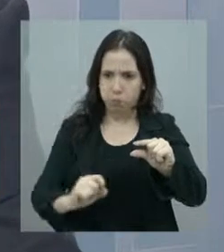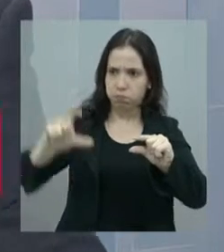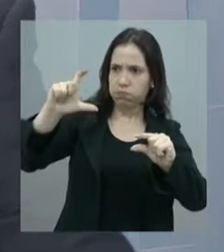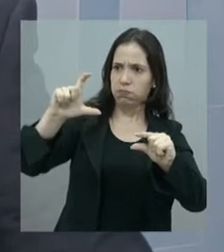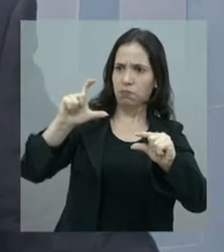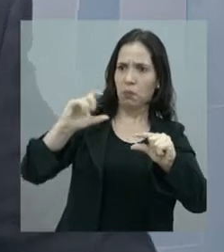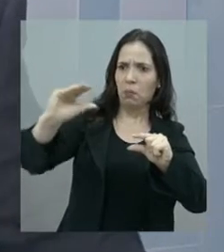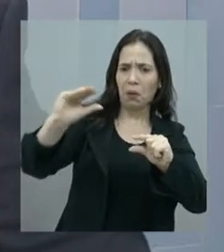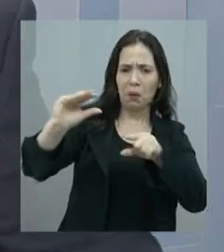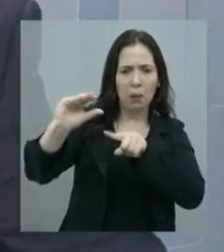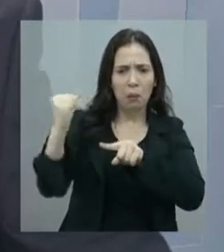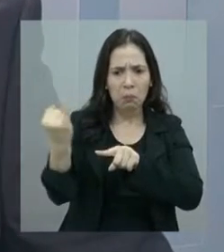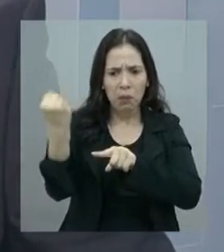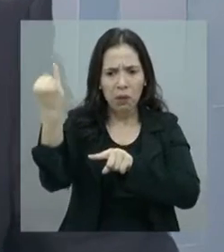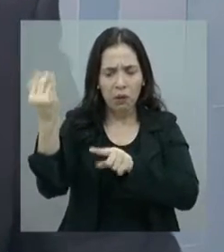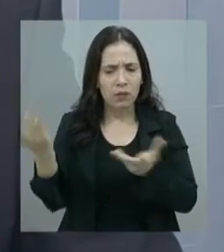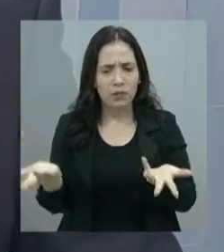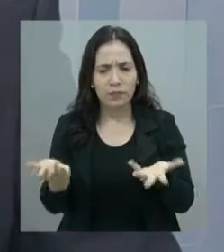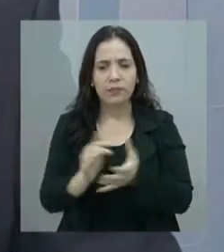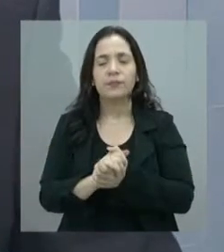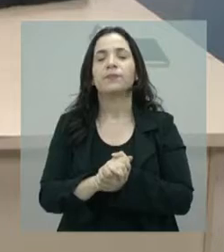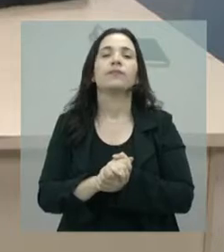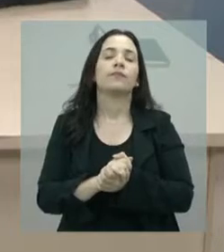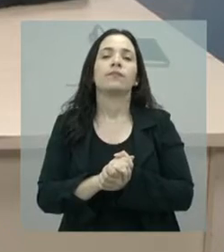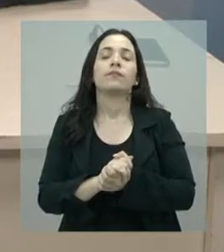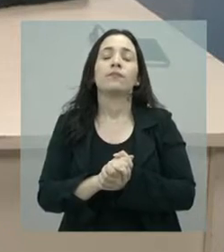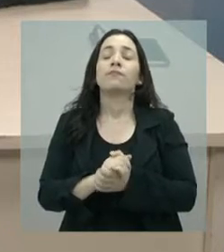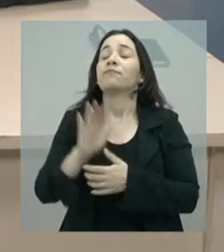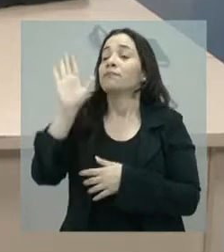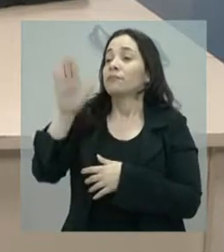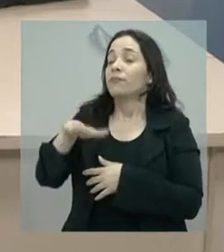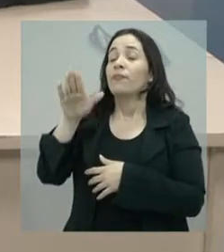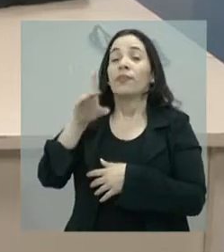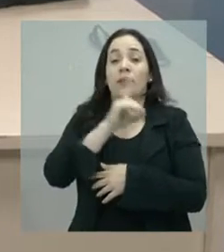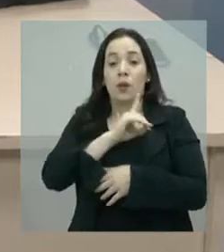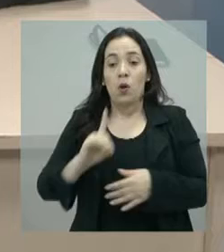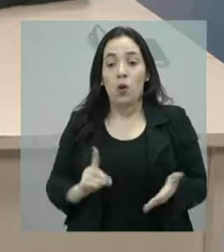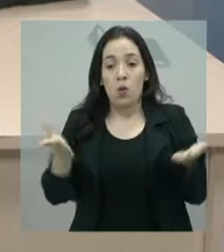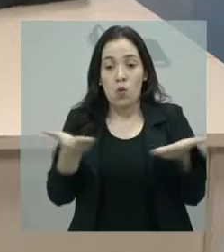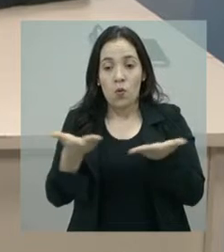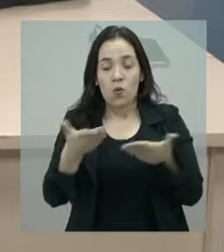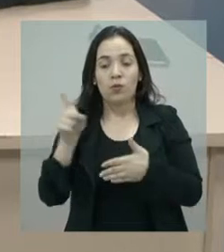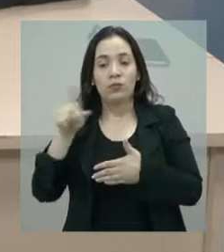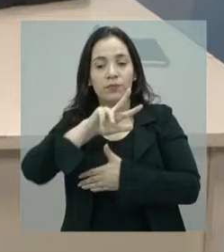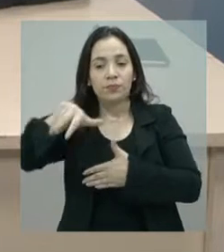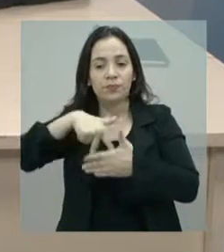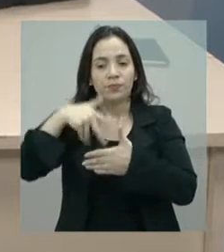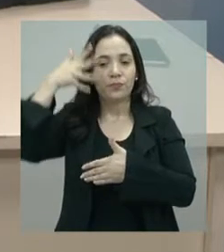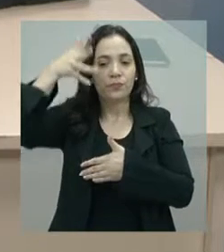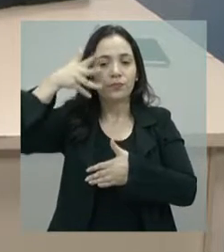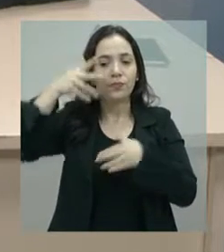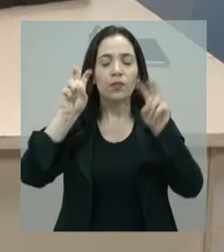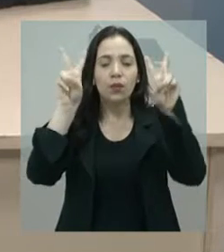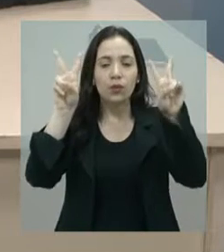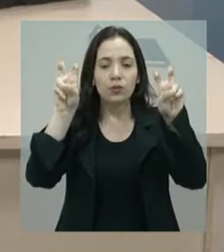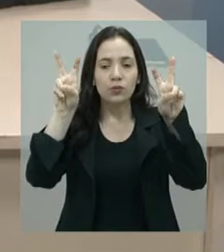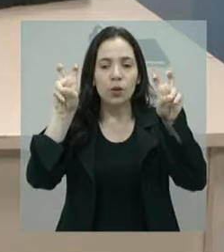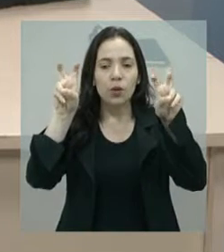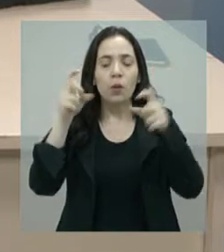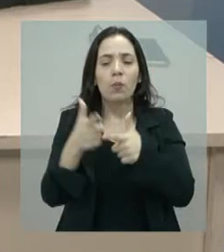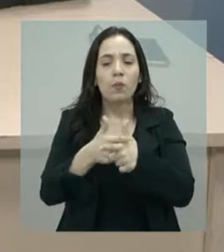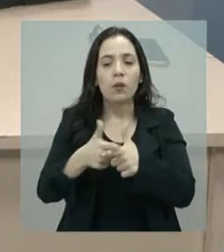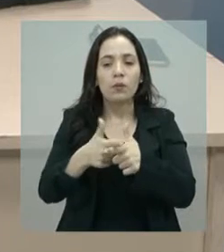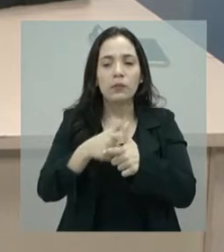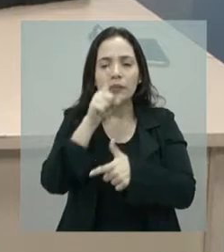sem a necessidade... Deputado, me diga uma coisa, o senhor fez um pronunciamento hoje na Assembleia falando de um problema muito grave,